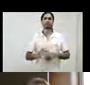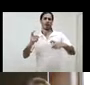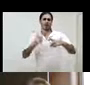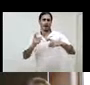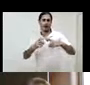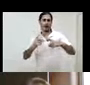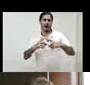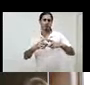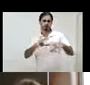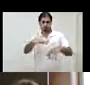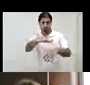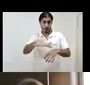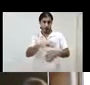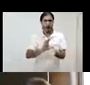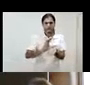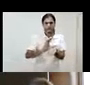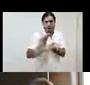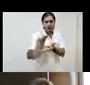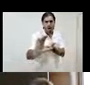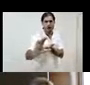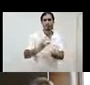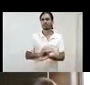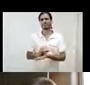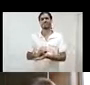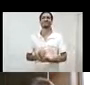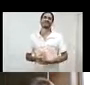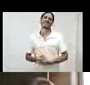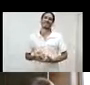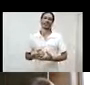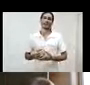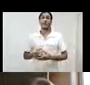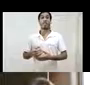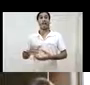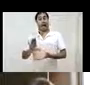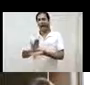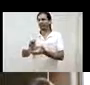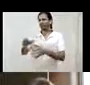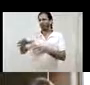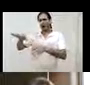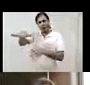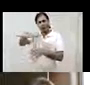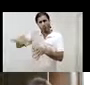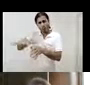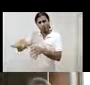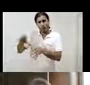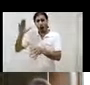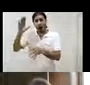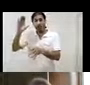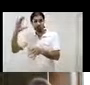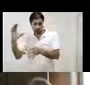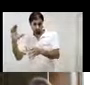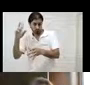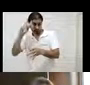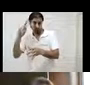conhecimento têm muito mais editais do que o campo das ciências humanas. O quanto que as outras áreas